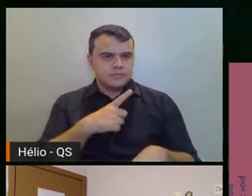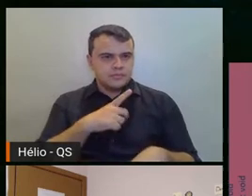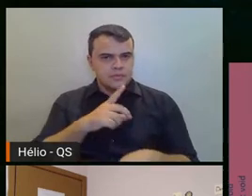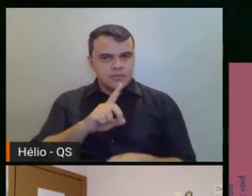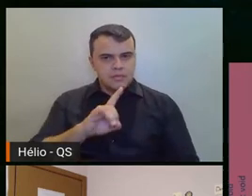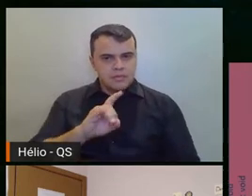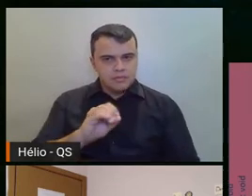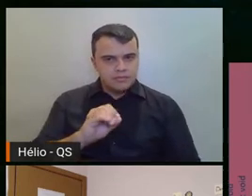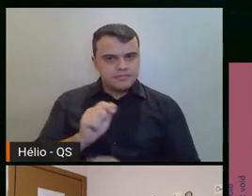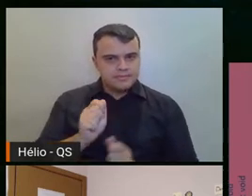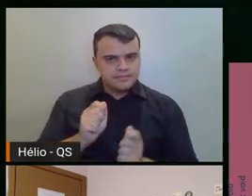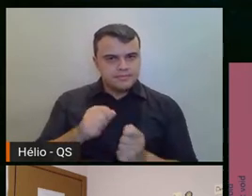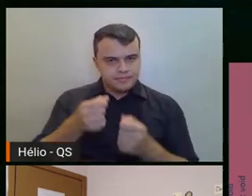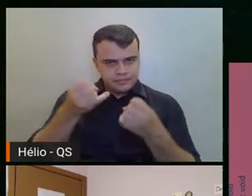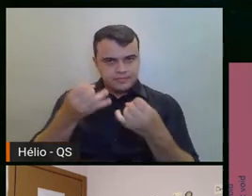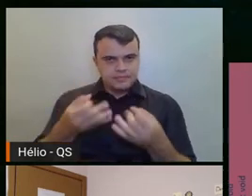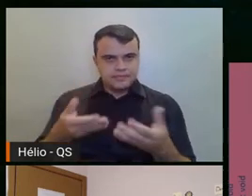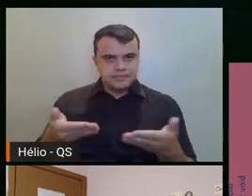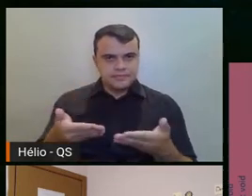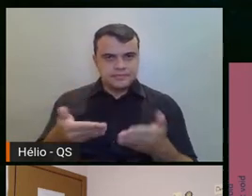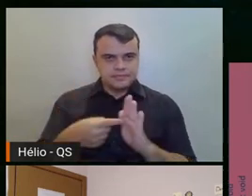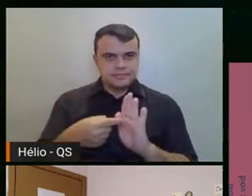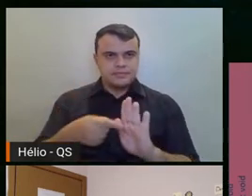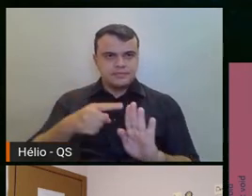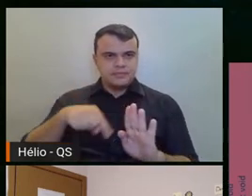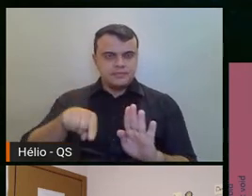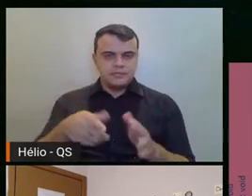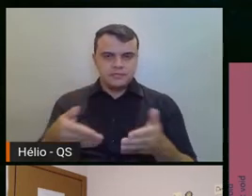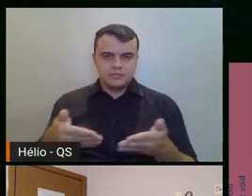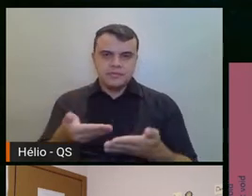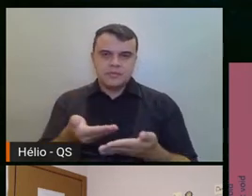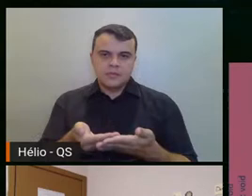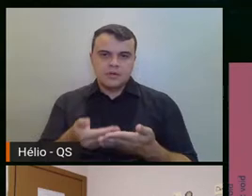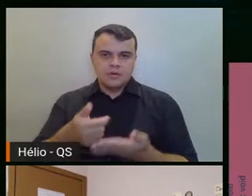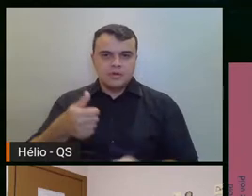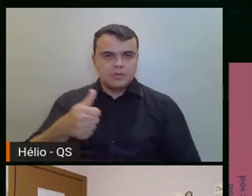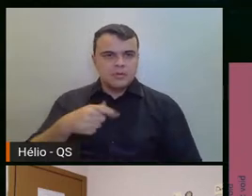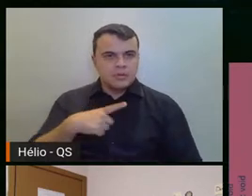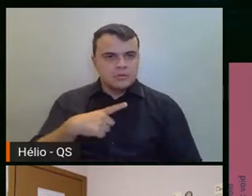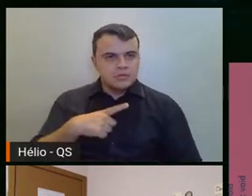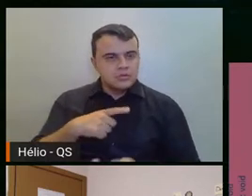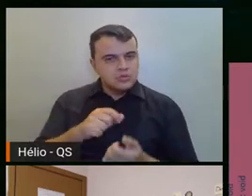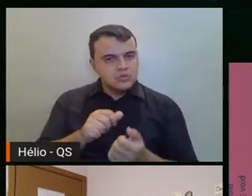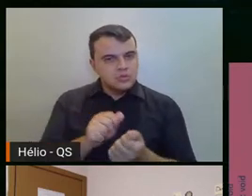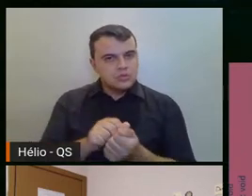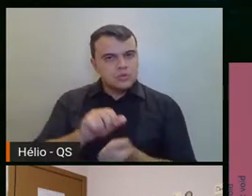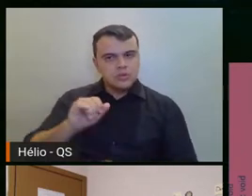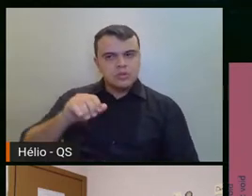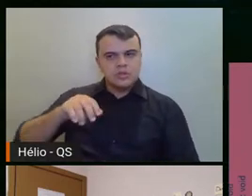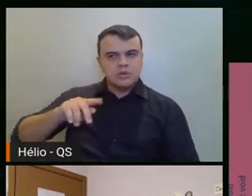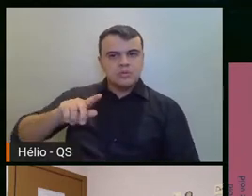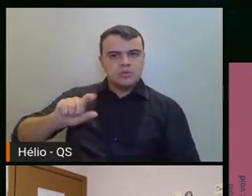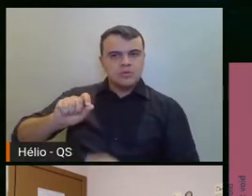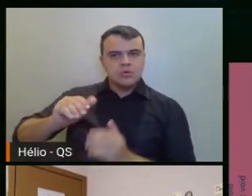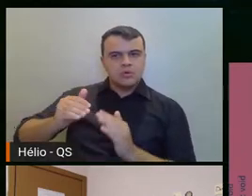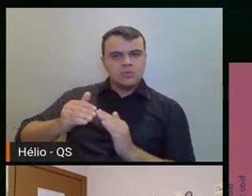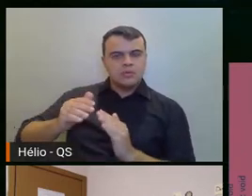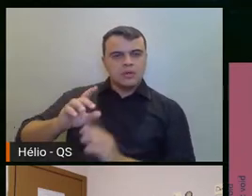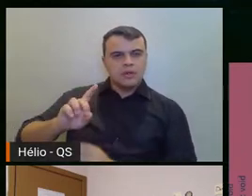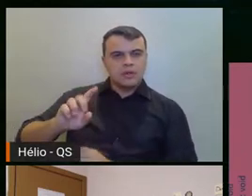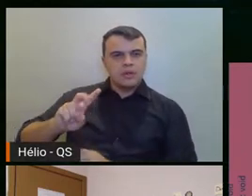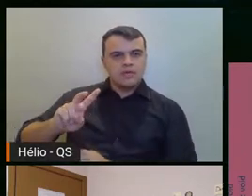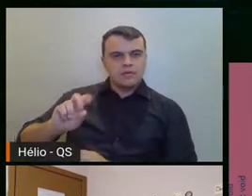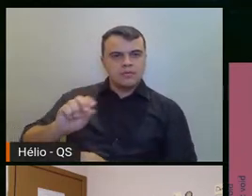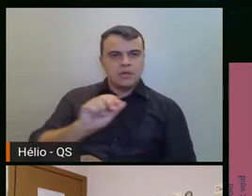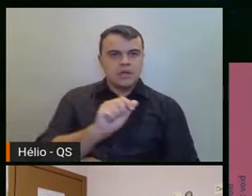como é esse que a gente está apresentando aqui para vocês hoje nessa aula inaugural da impulso que tem relação aí com devops é